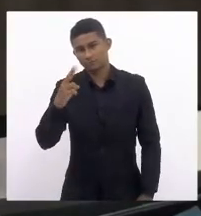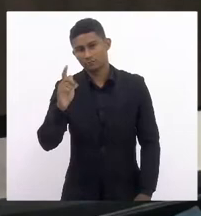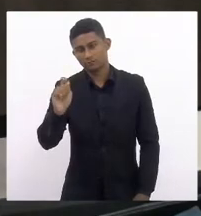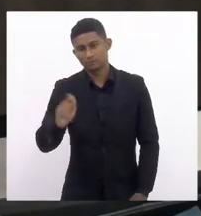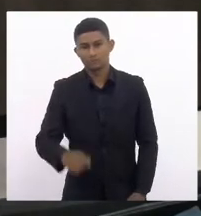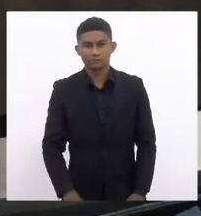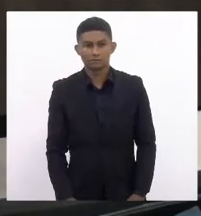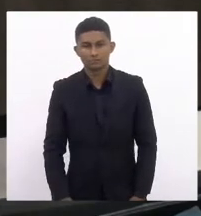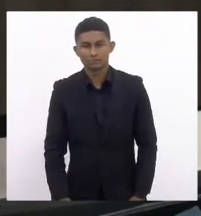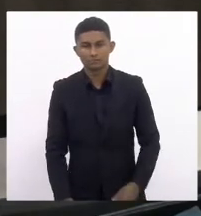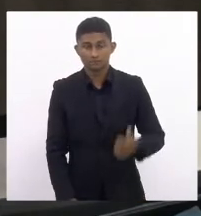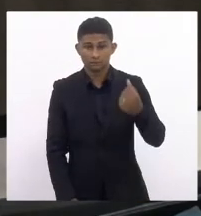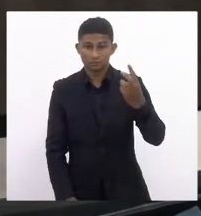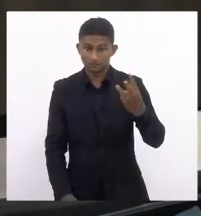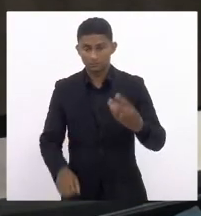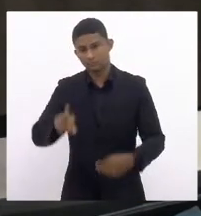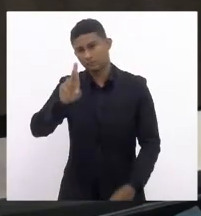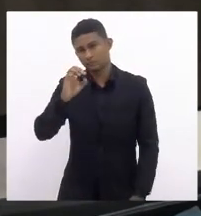Rodrigo Amorim,